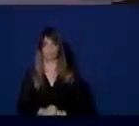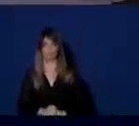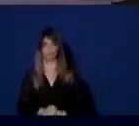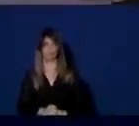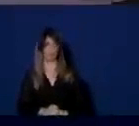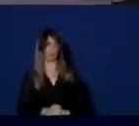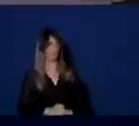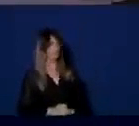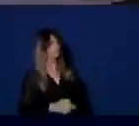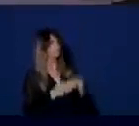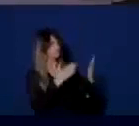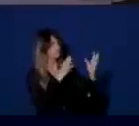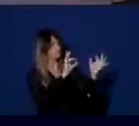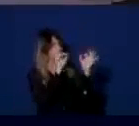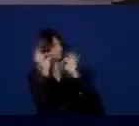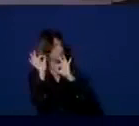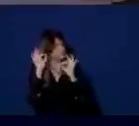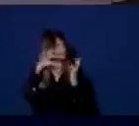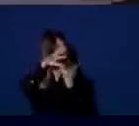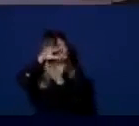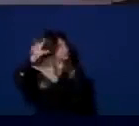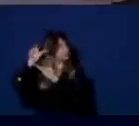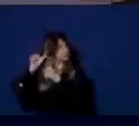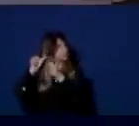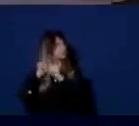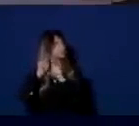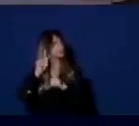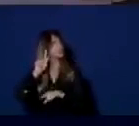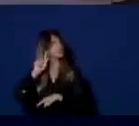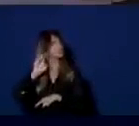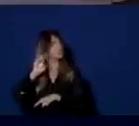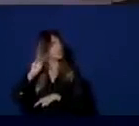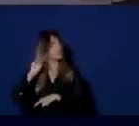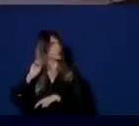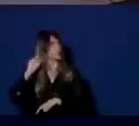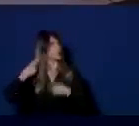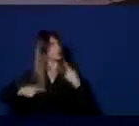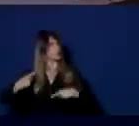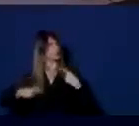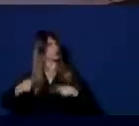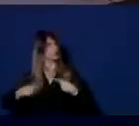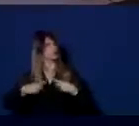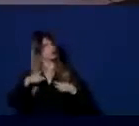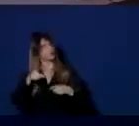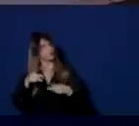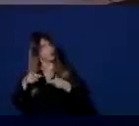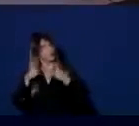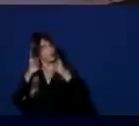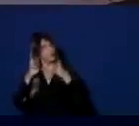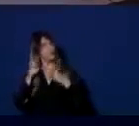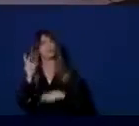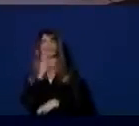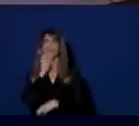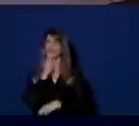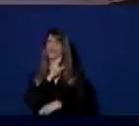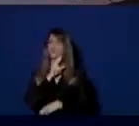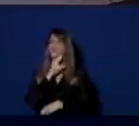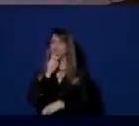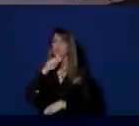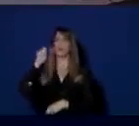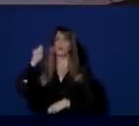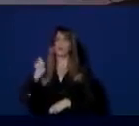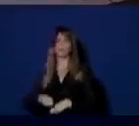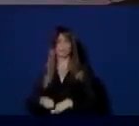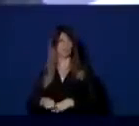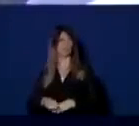Você acompanha muito o mundo e acompanha também geopolítica. Qual a sua visão dessa crise Rússia-Ucrânia? Eu dei a minha